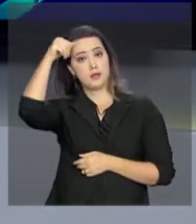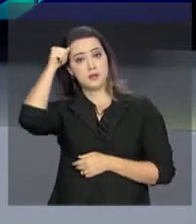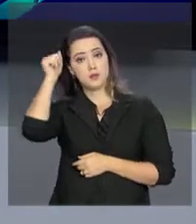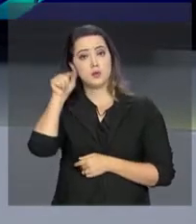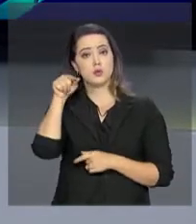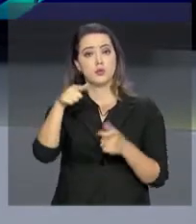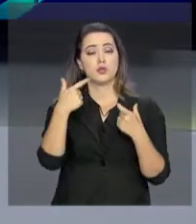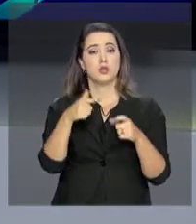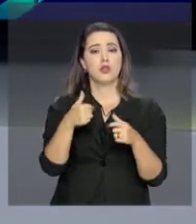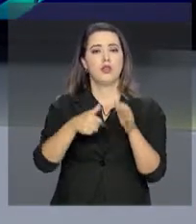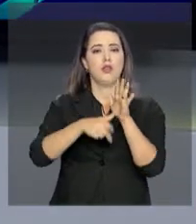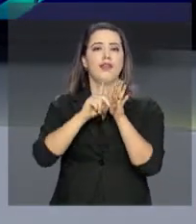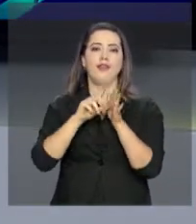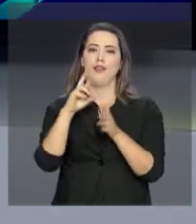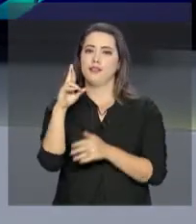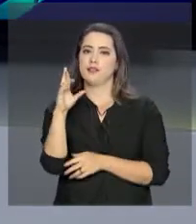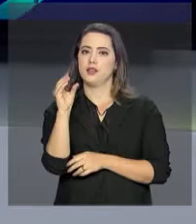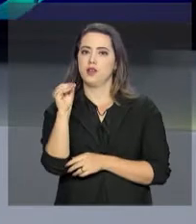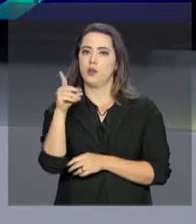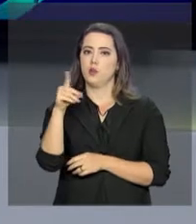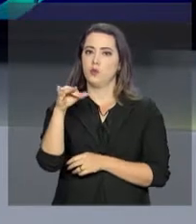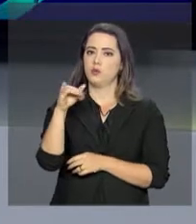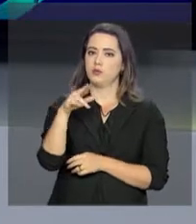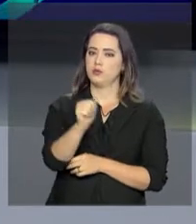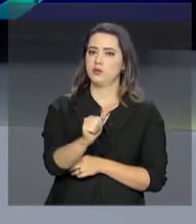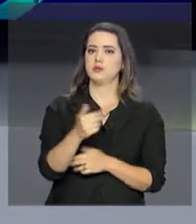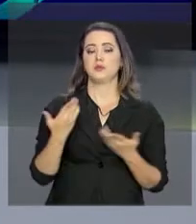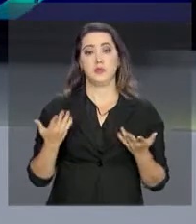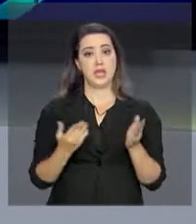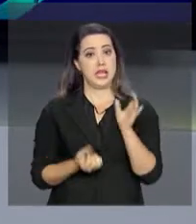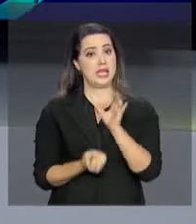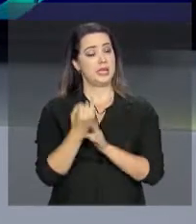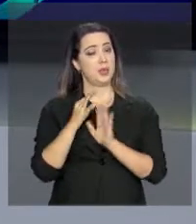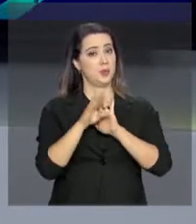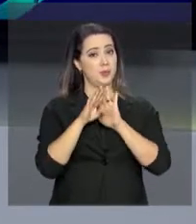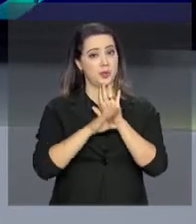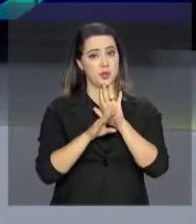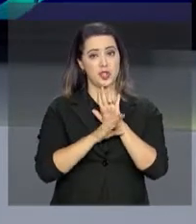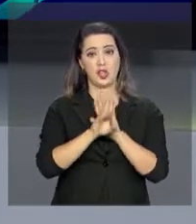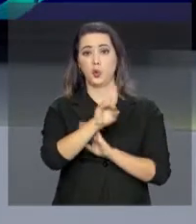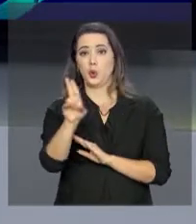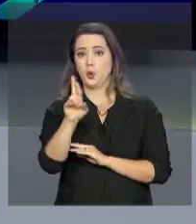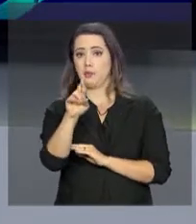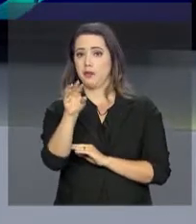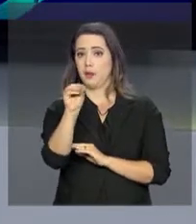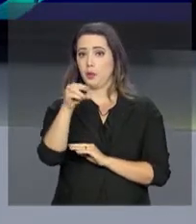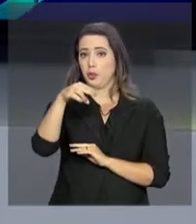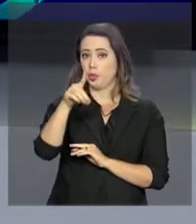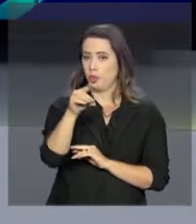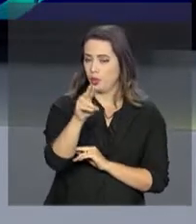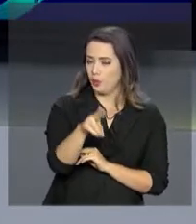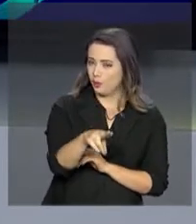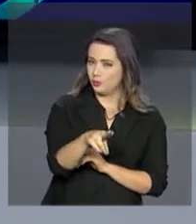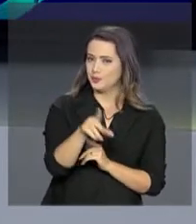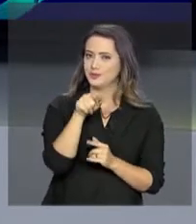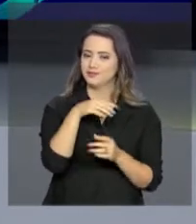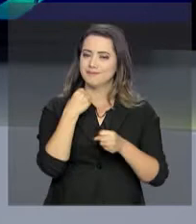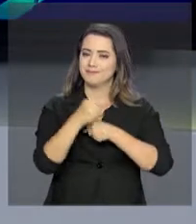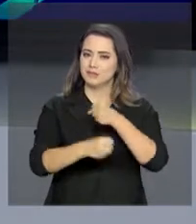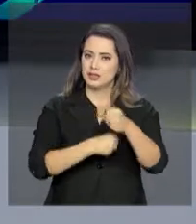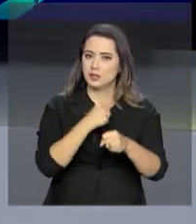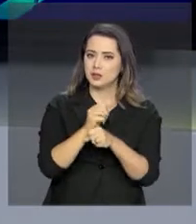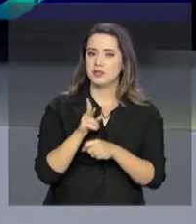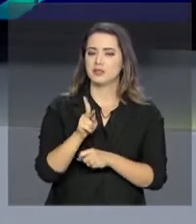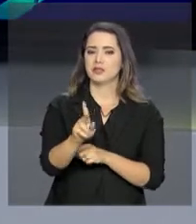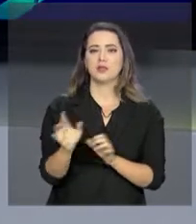federal de Rondônia. Assim surgiu o projeto Rondon, que ano após ano promove essa integração entre estudantes